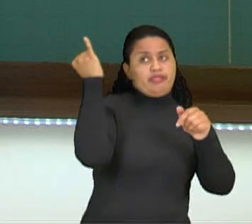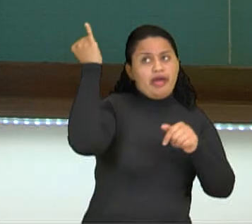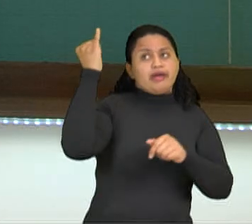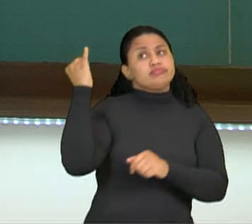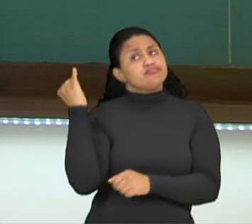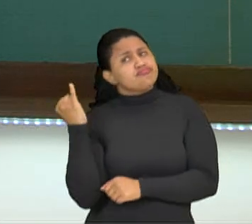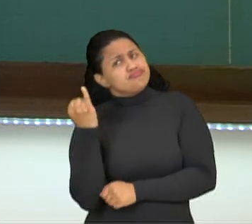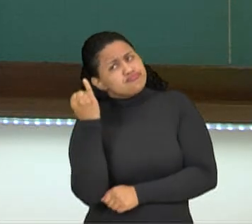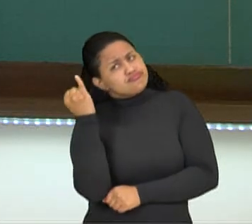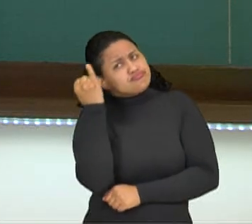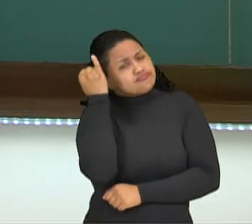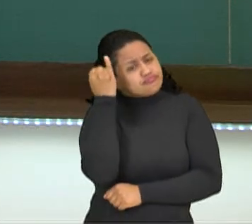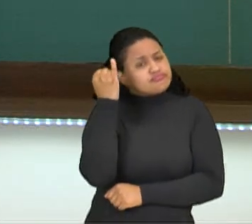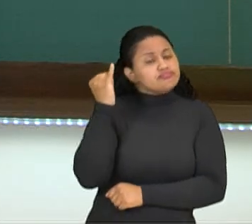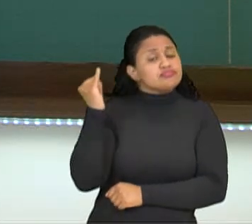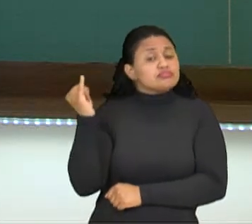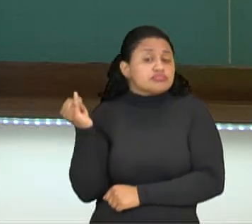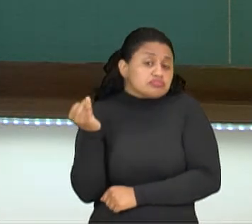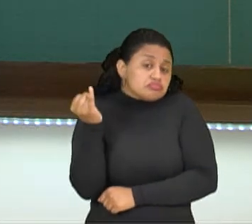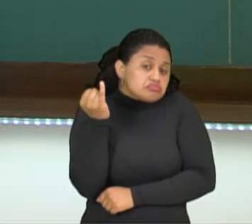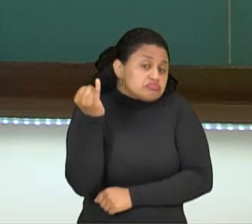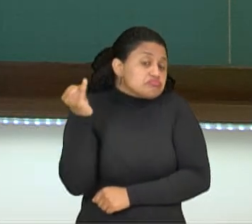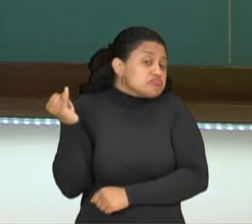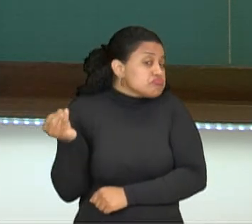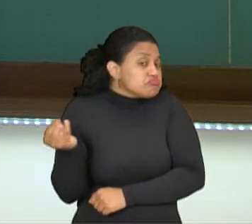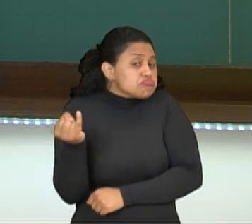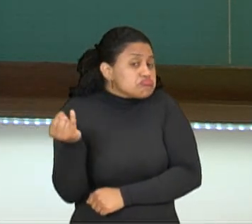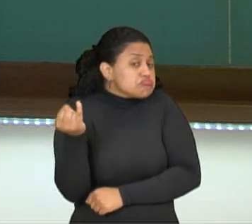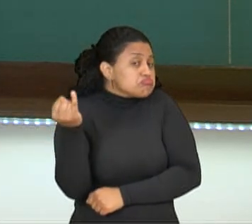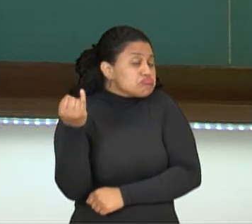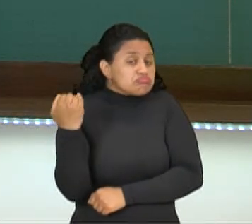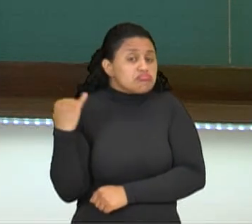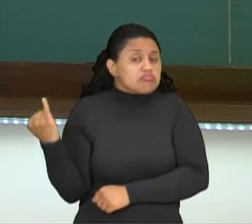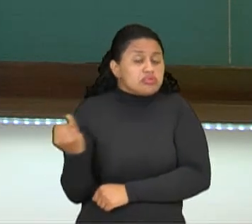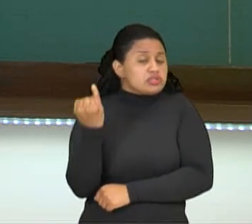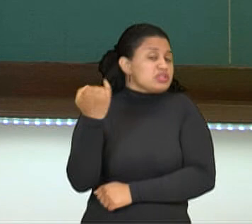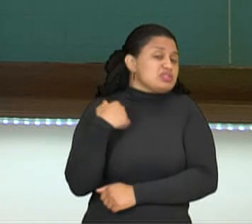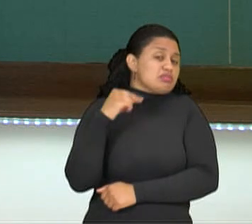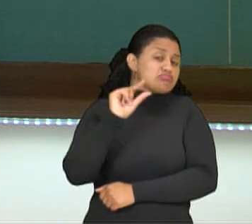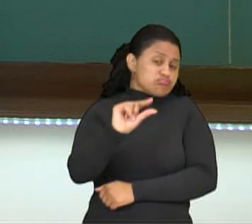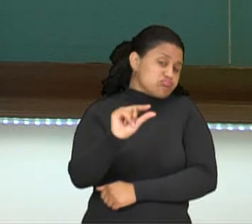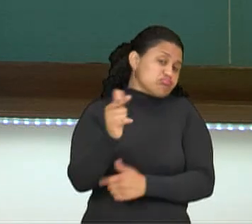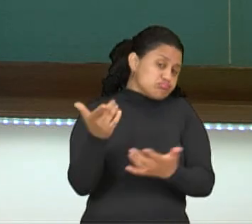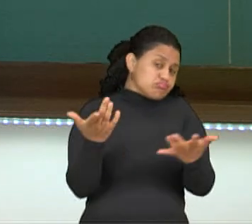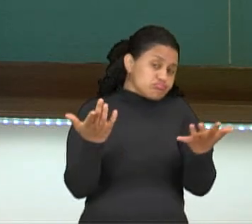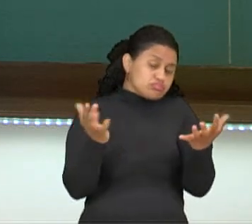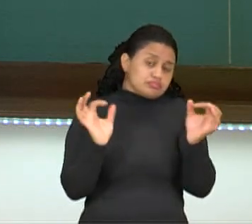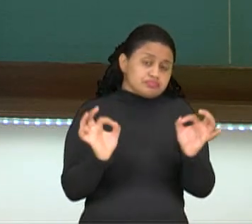no terceiro momento menor importância e por último um fato ainda de menor